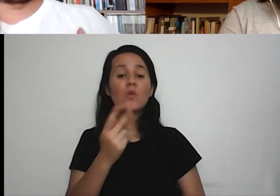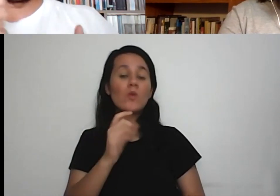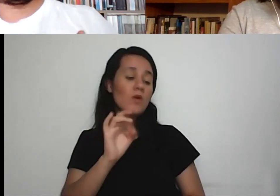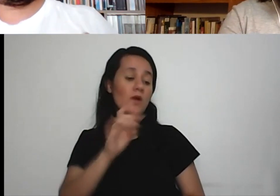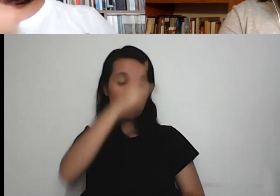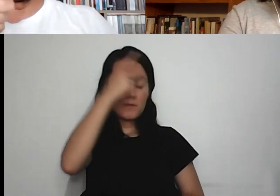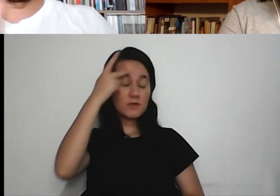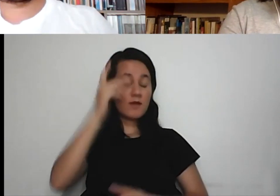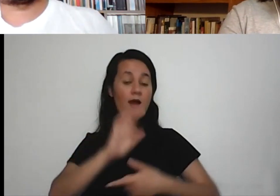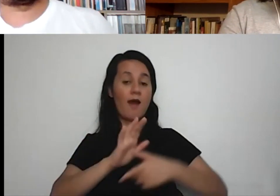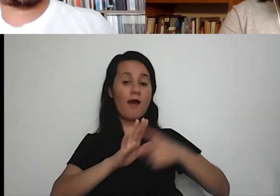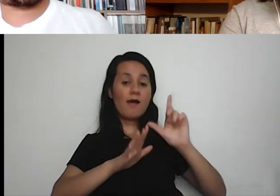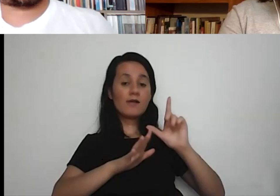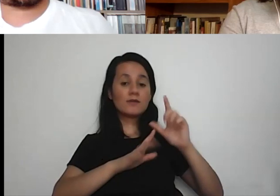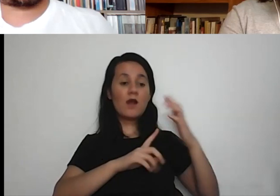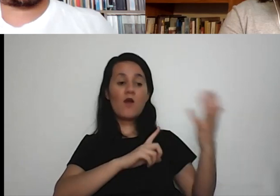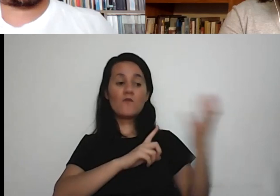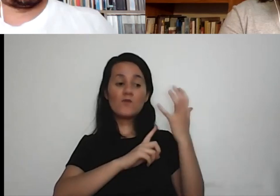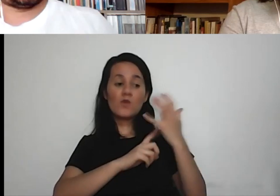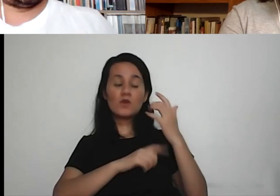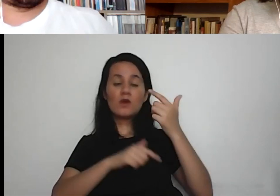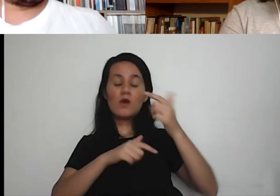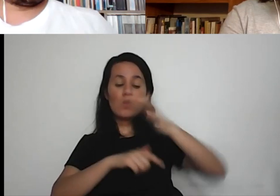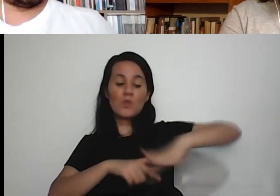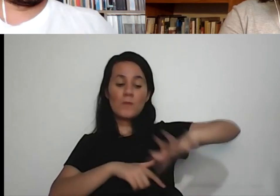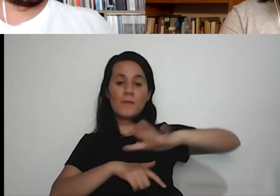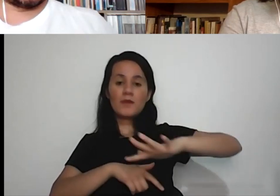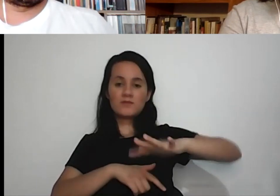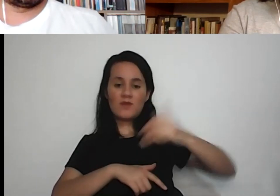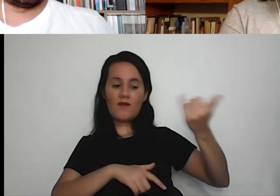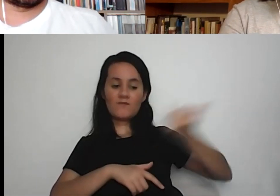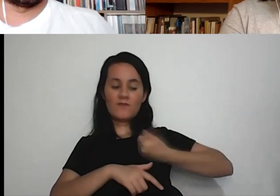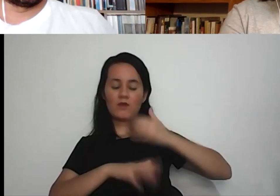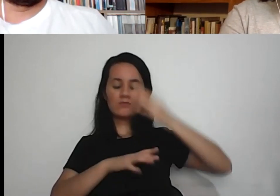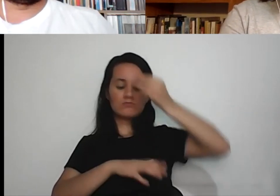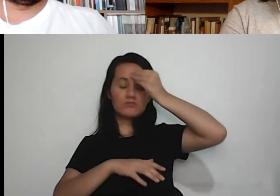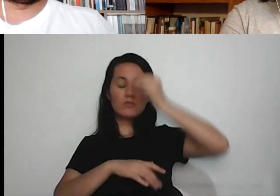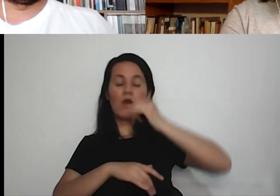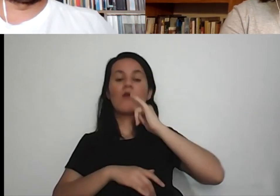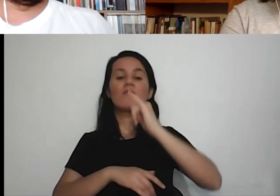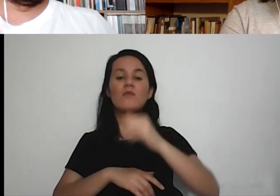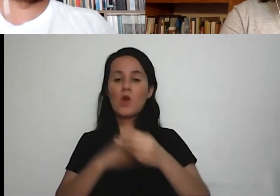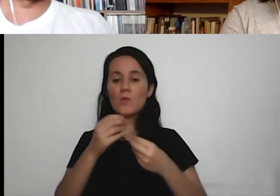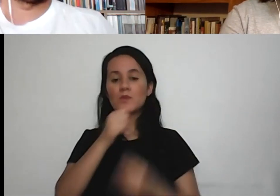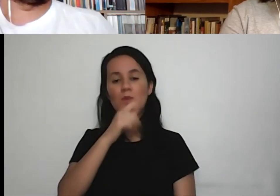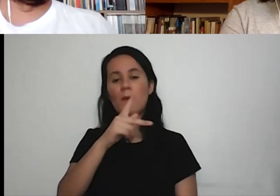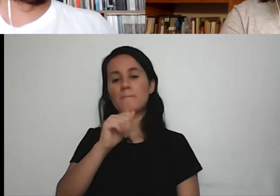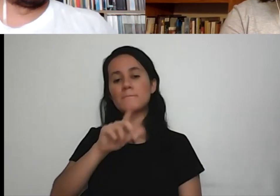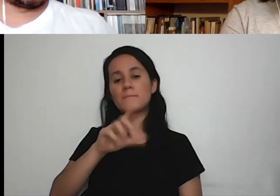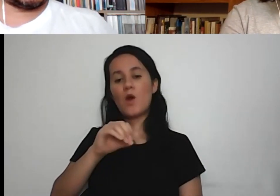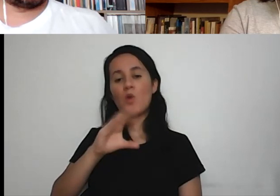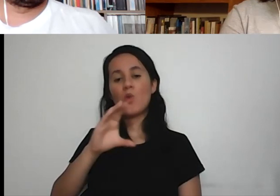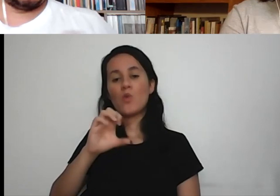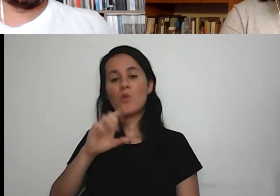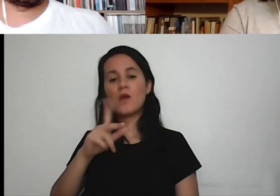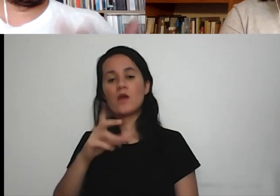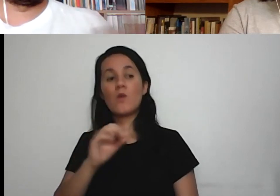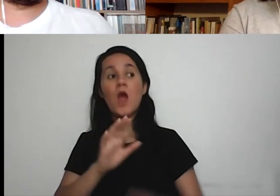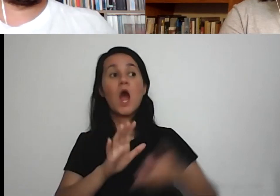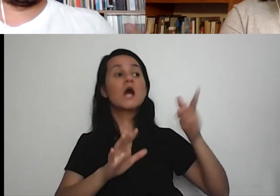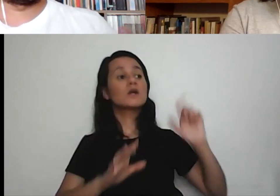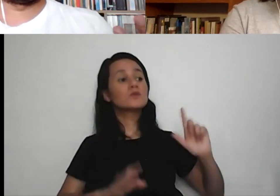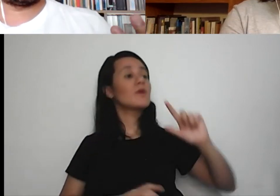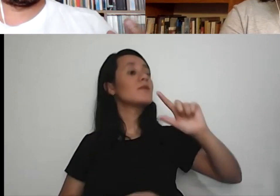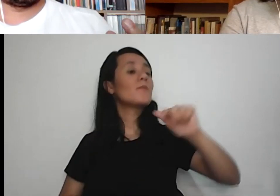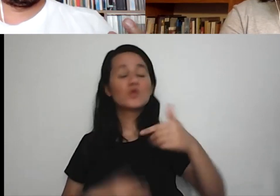formada pela influência do mercado. A resposta já é formada, né? O Paulo Coelho vem antes ou depois do mercado? Não, são as